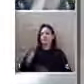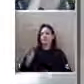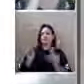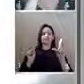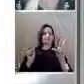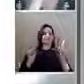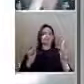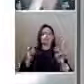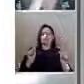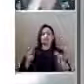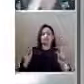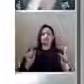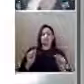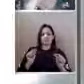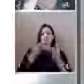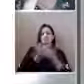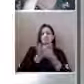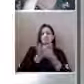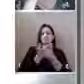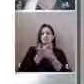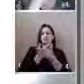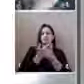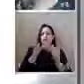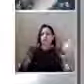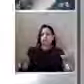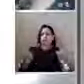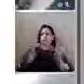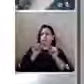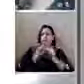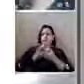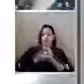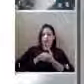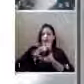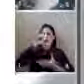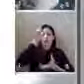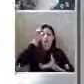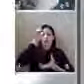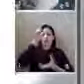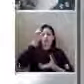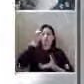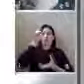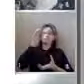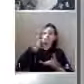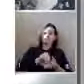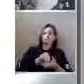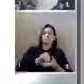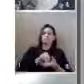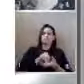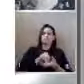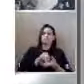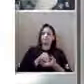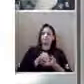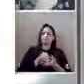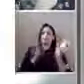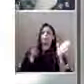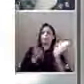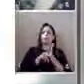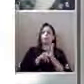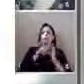selecionados para esse estudo, que serviriam de corpos de conferência, para testar o registro. Da língua